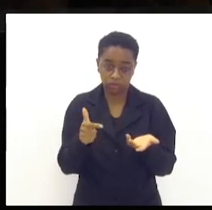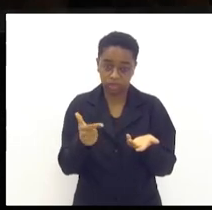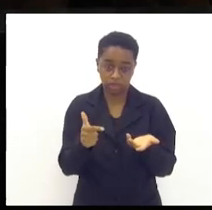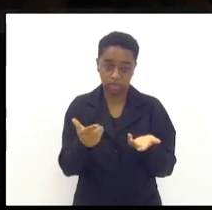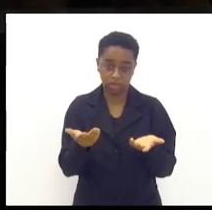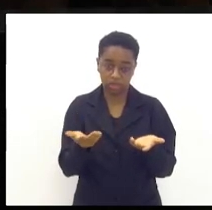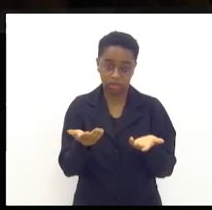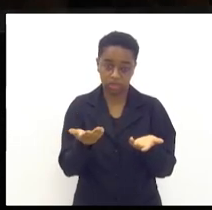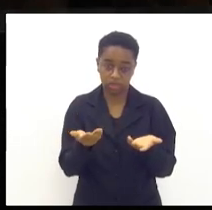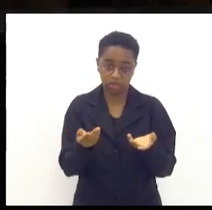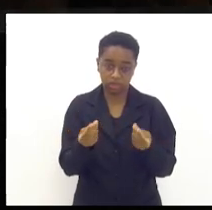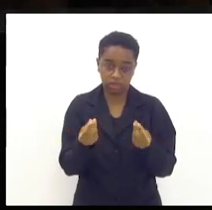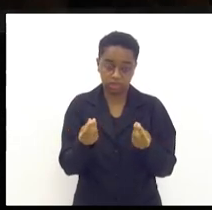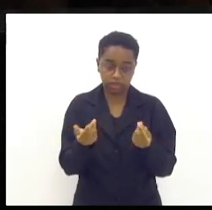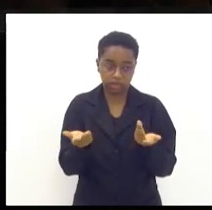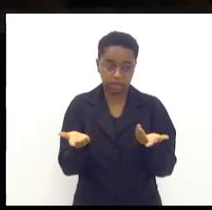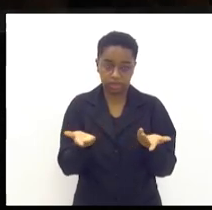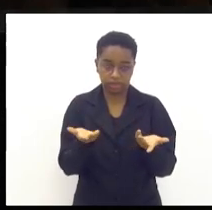não há que